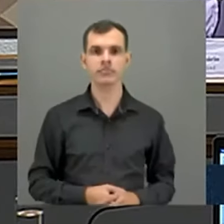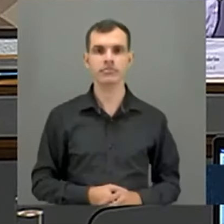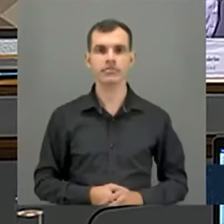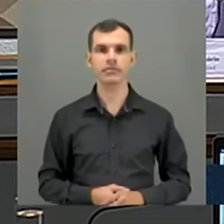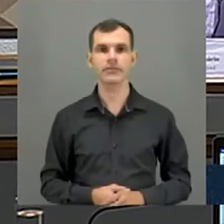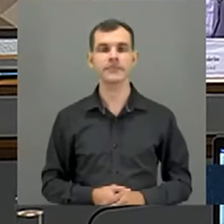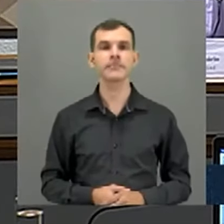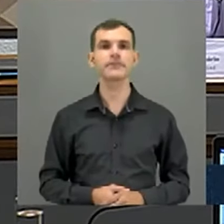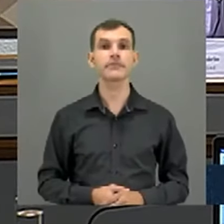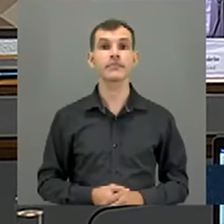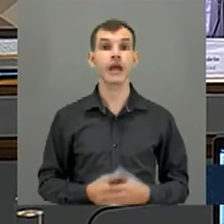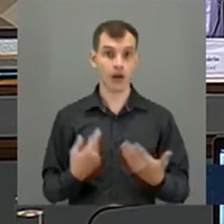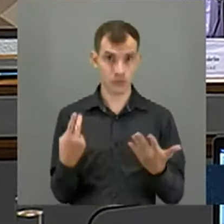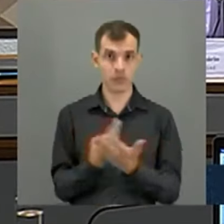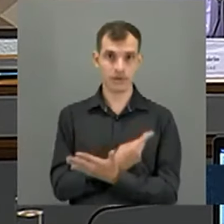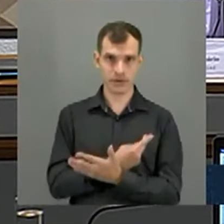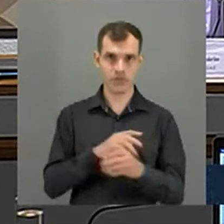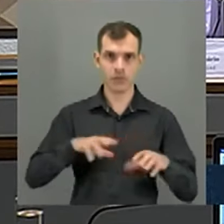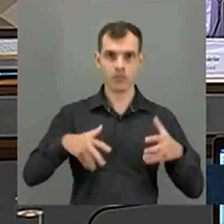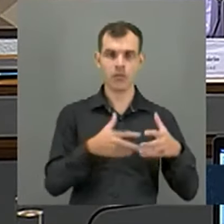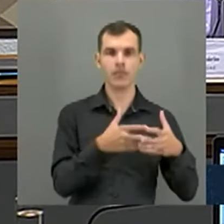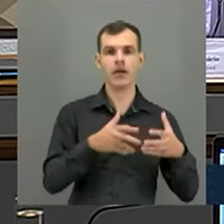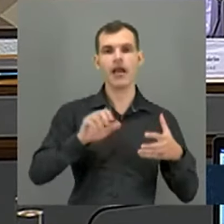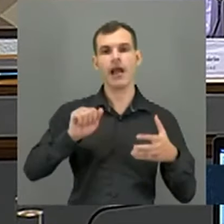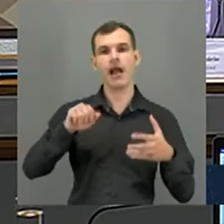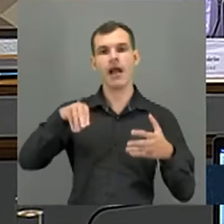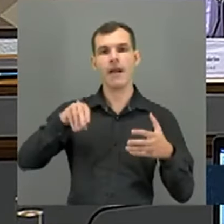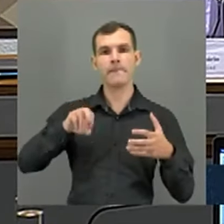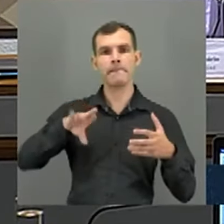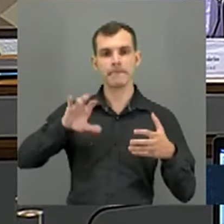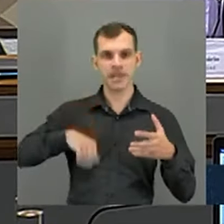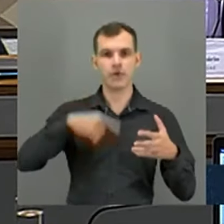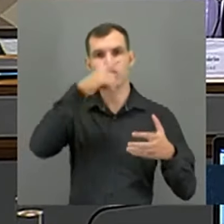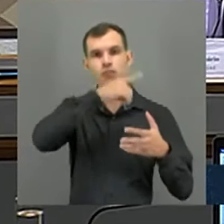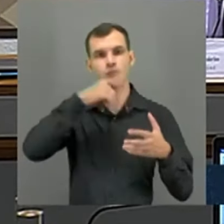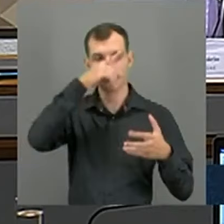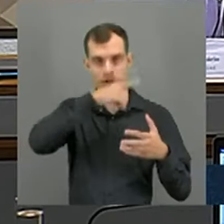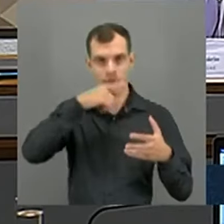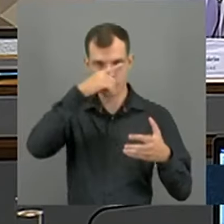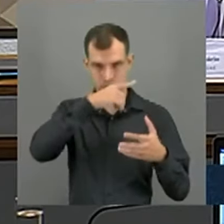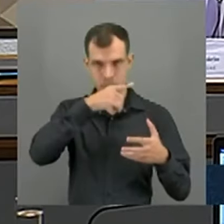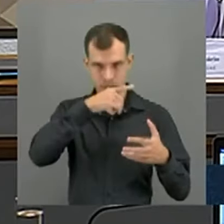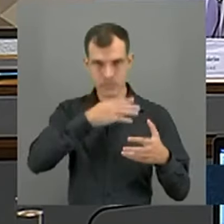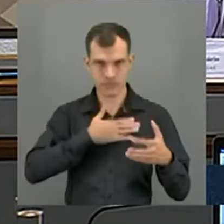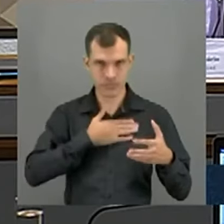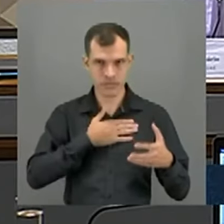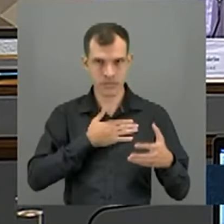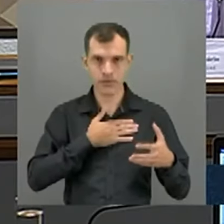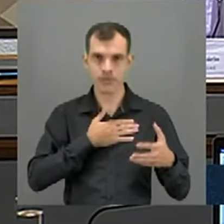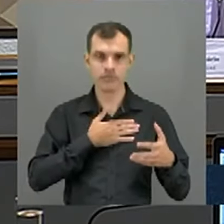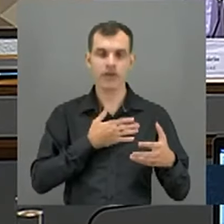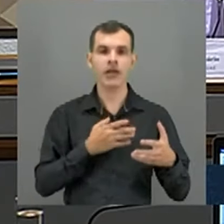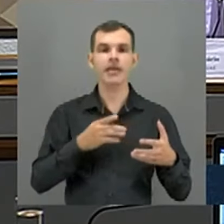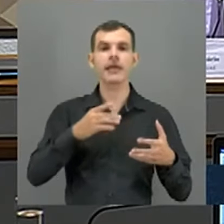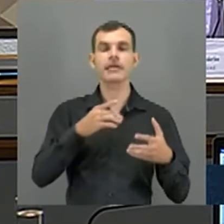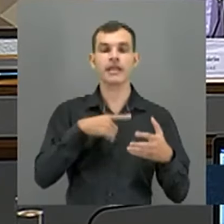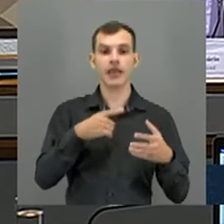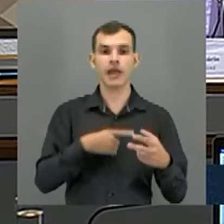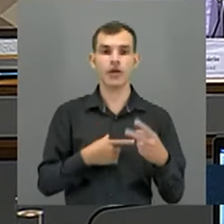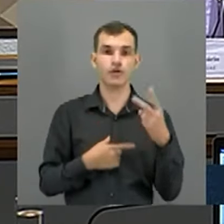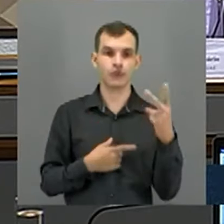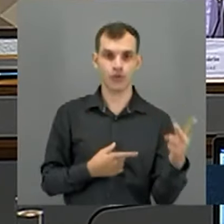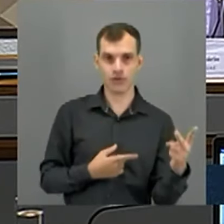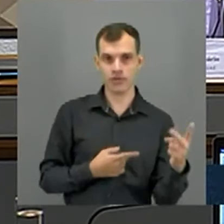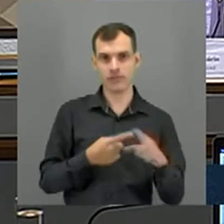Isso aconteceu com o meu América, domingo. O jogo estava 2-1. Nosso América, né, senhor? O jogo estava 2-1 para eles, 43